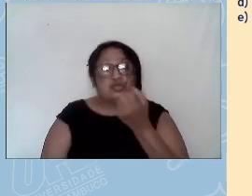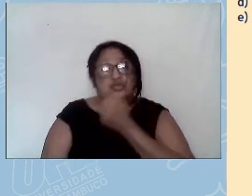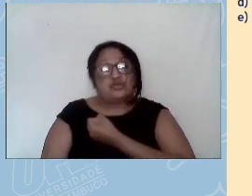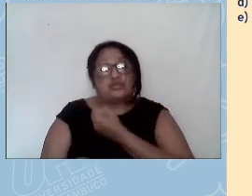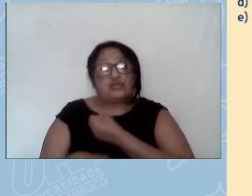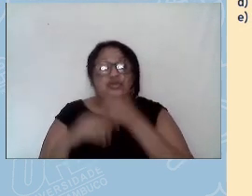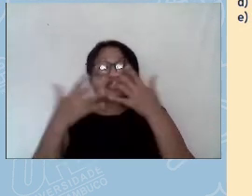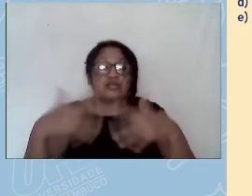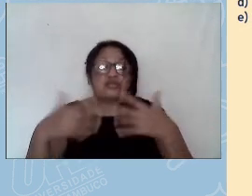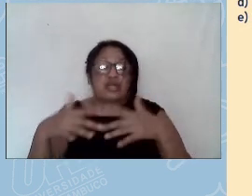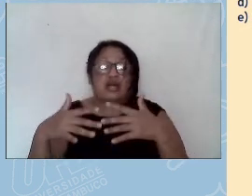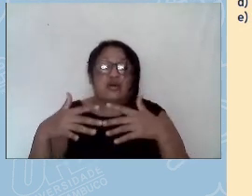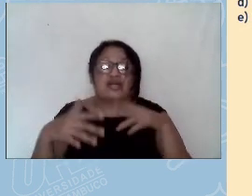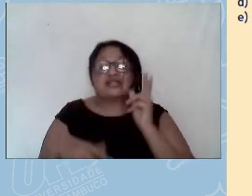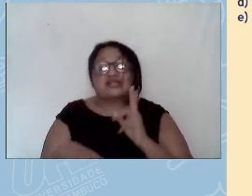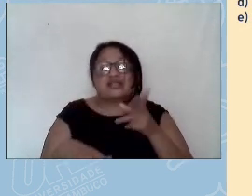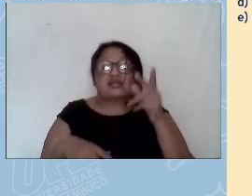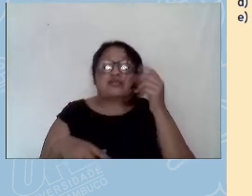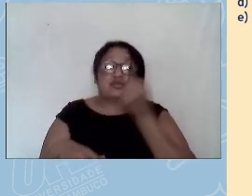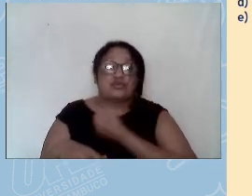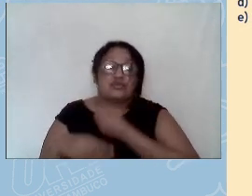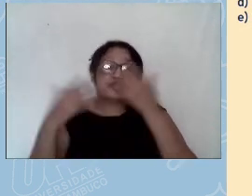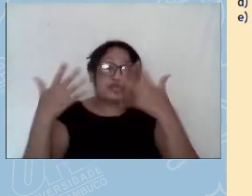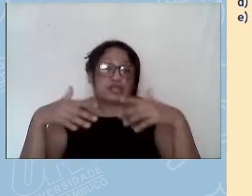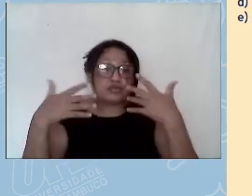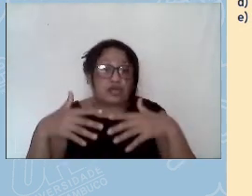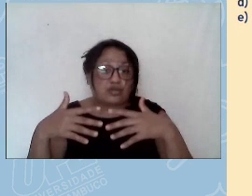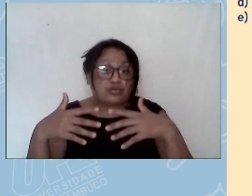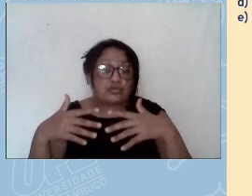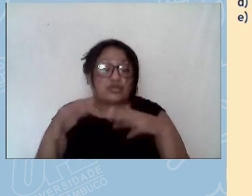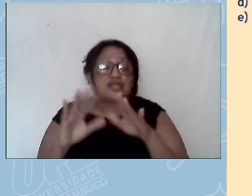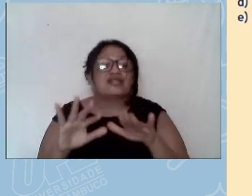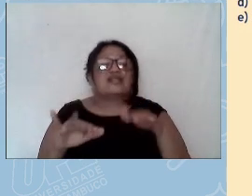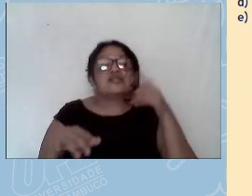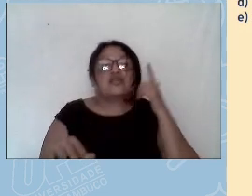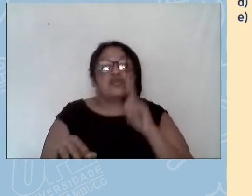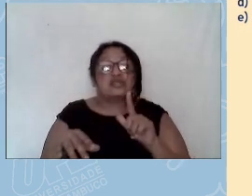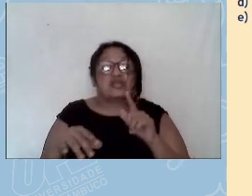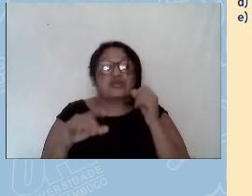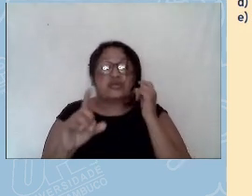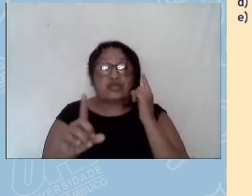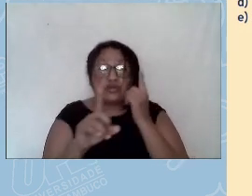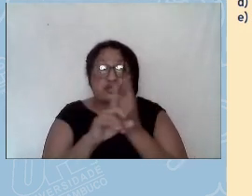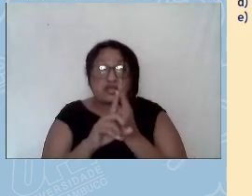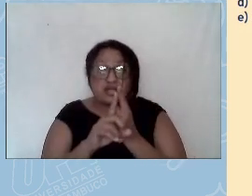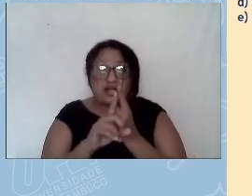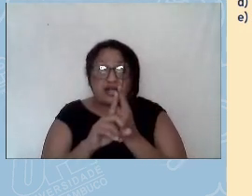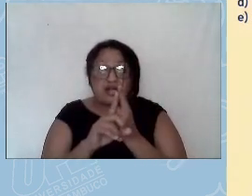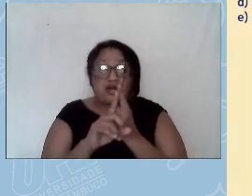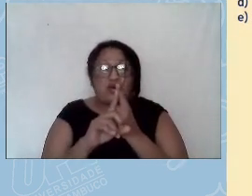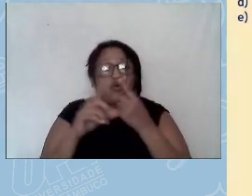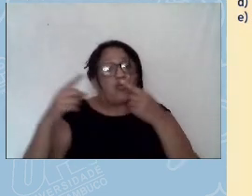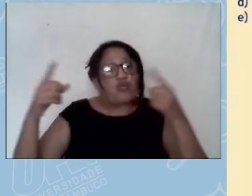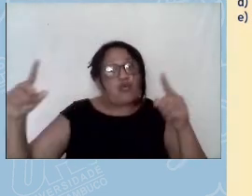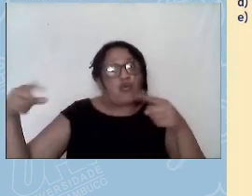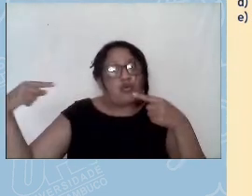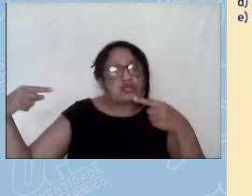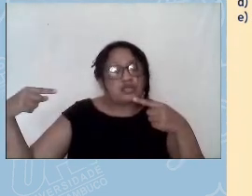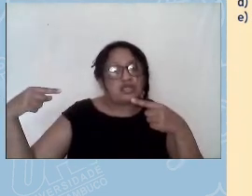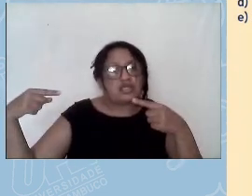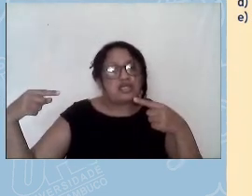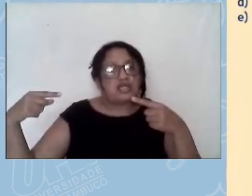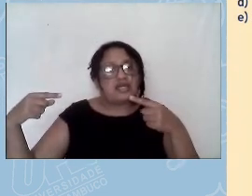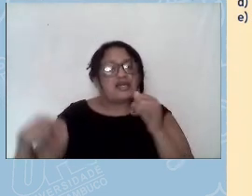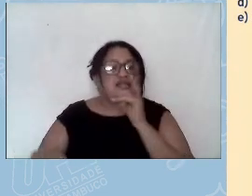é sempre um número natural se eu consigo encontrar um contra-exemplo o que é um contra-exemplo é uma